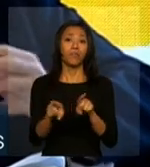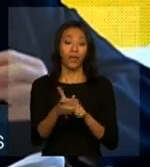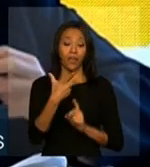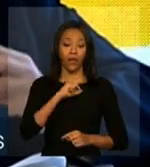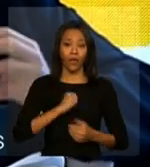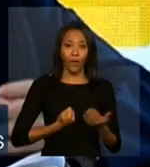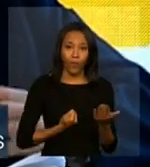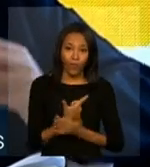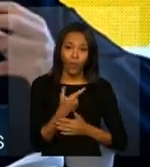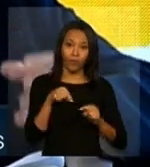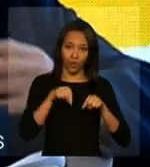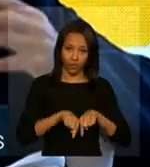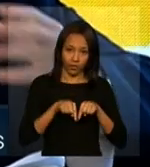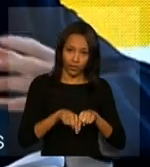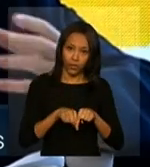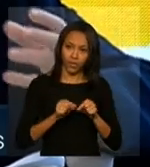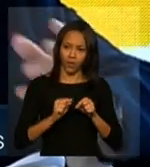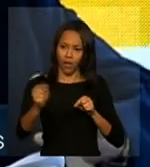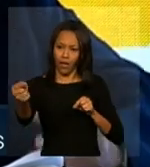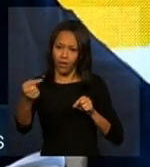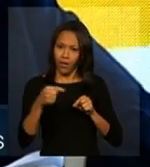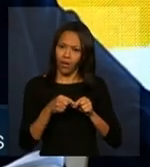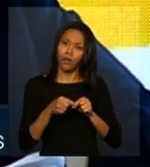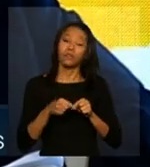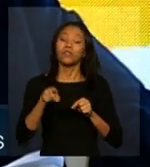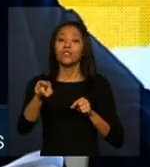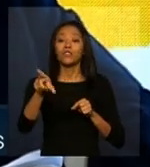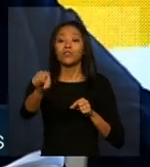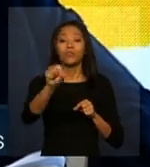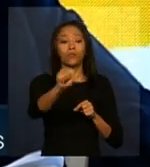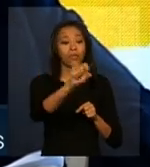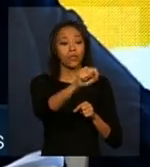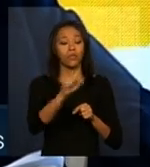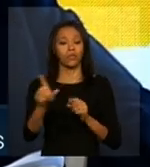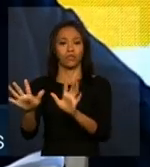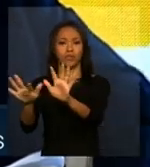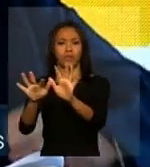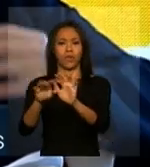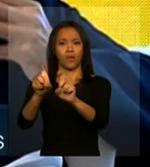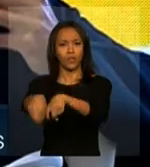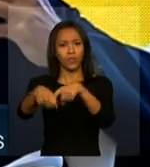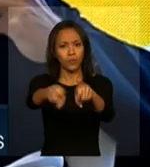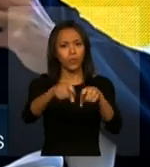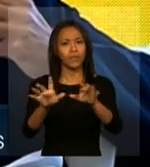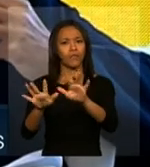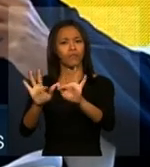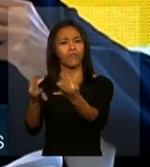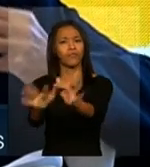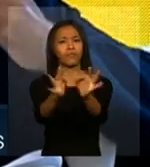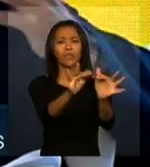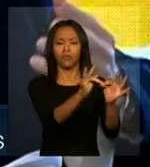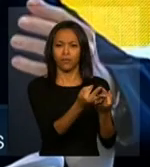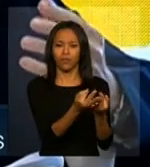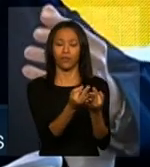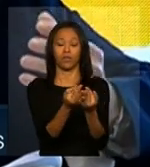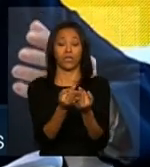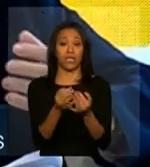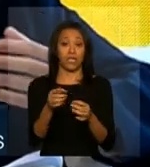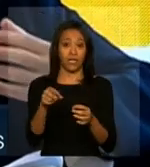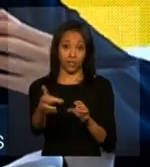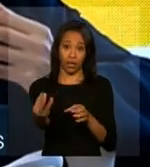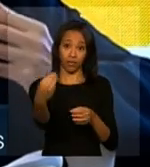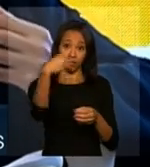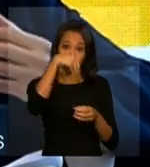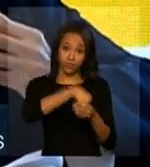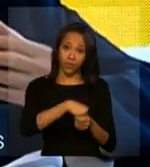né? Elegendo aí os agricultores familiares e aqueles, inclusive, que encontram no